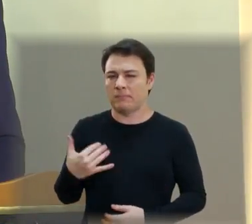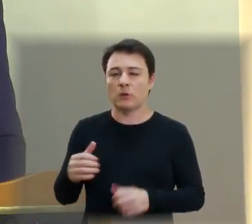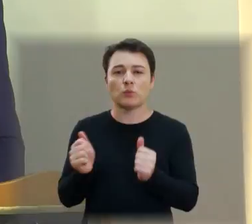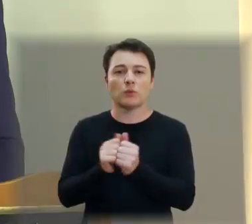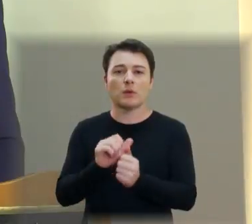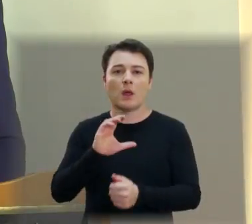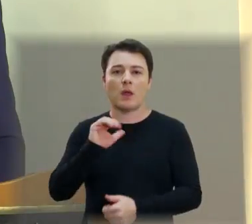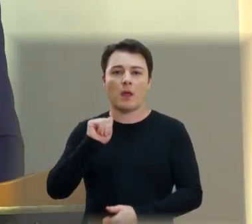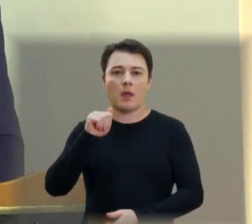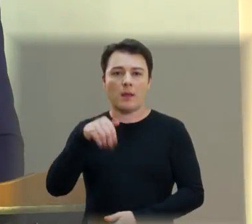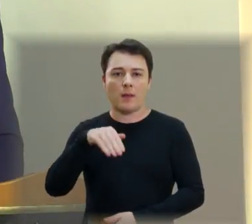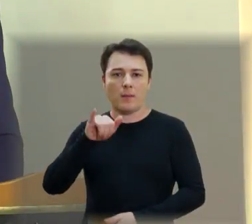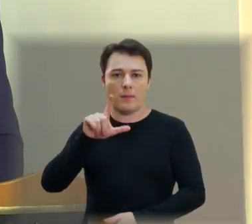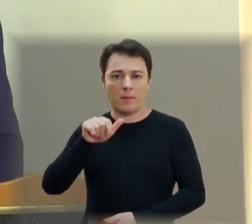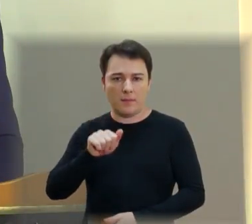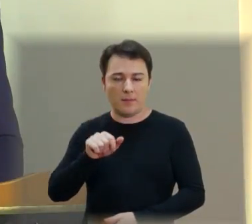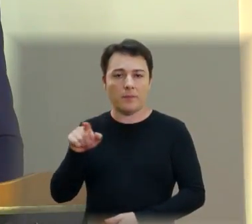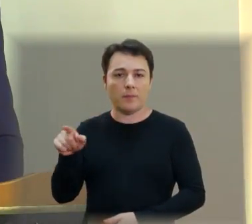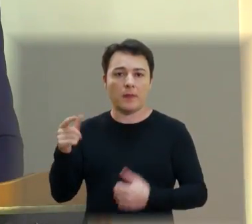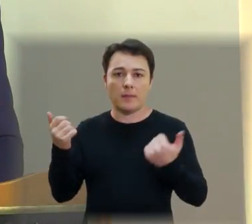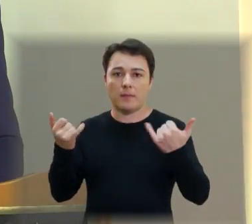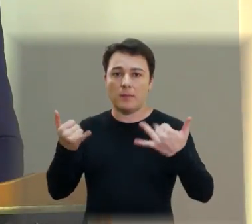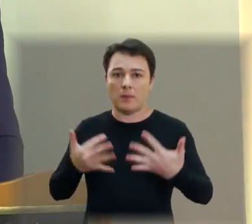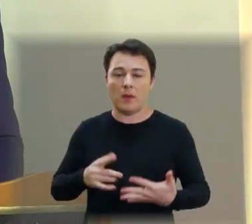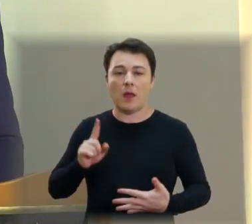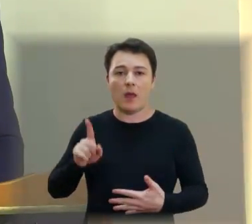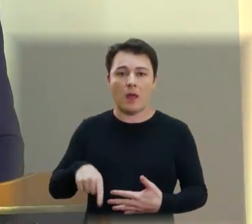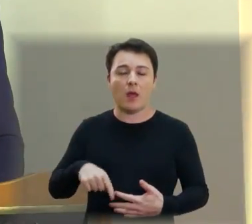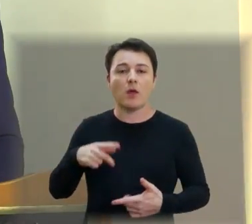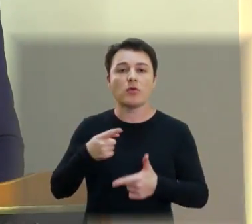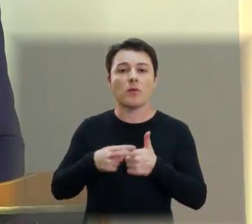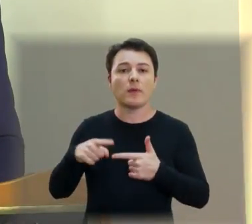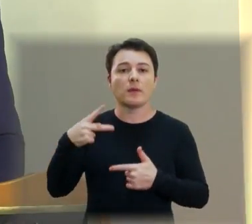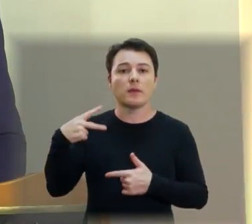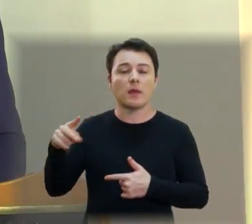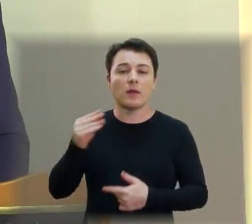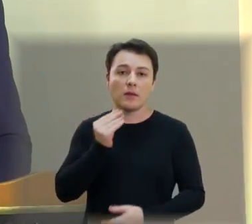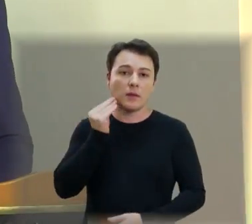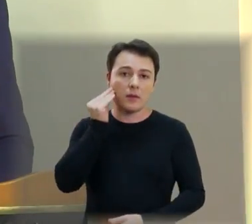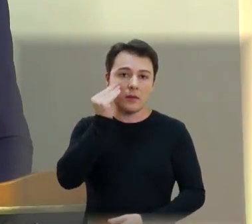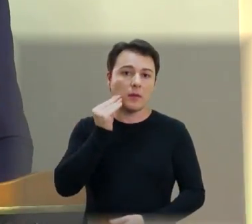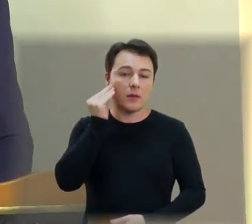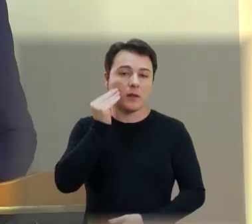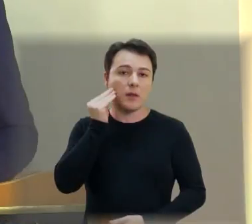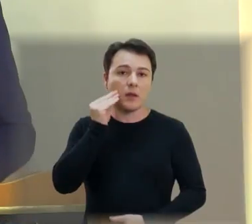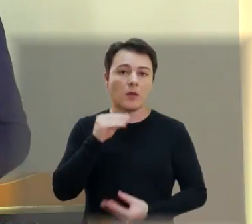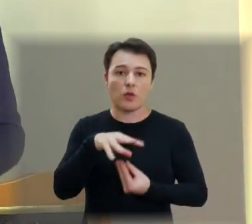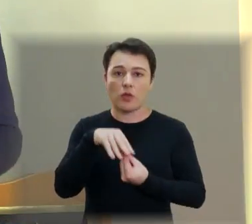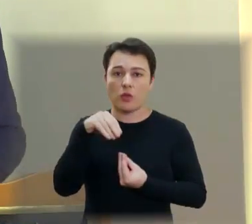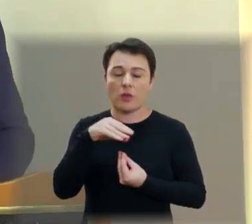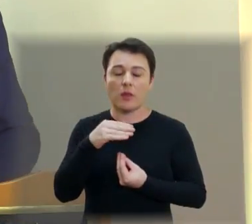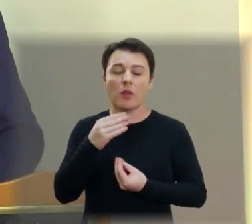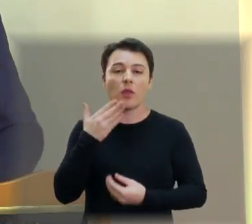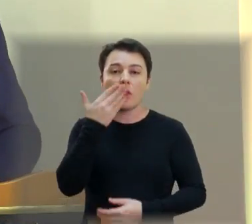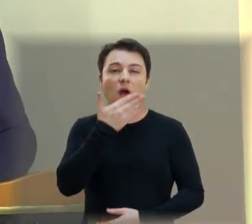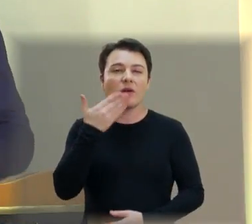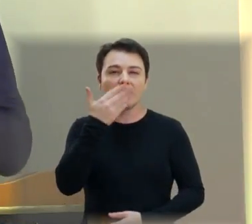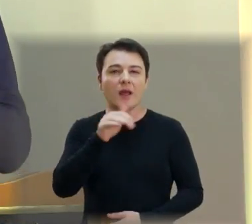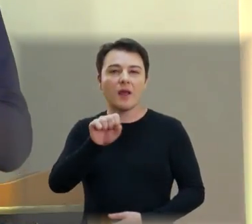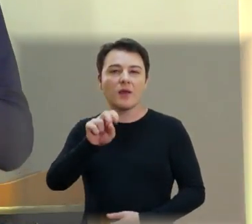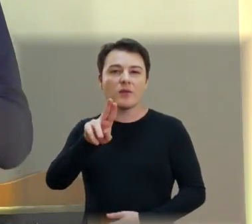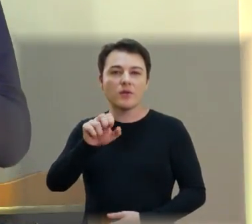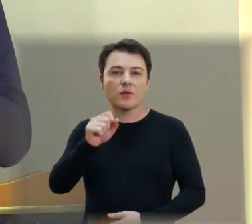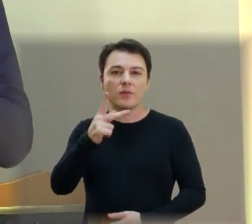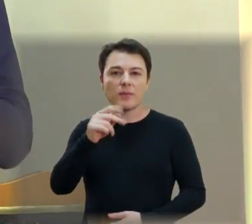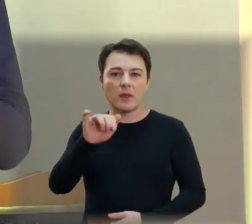Camila Notário, que disse sobre um case de sucesso, Doces Suspiros. Todos essas